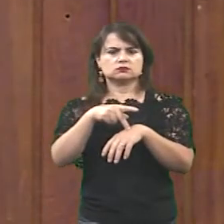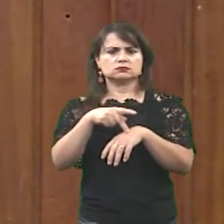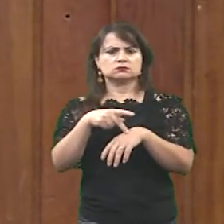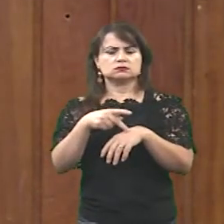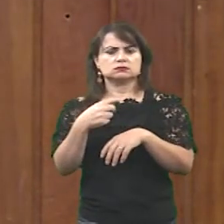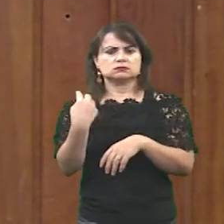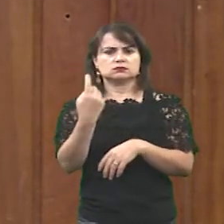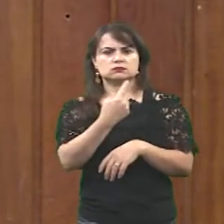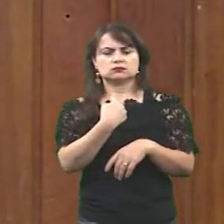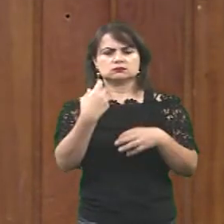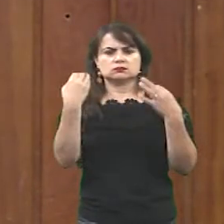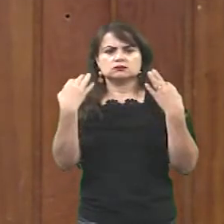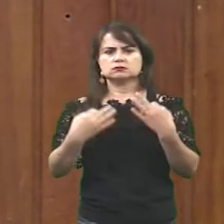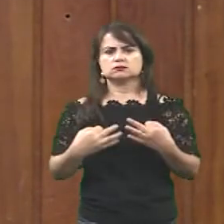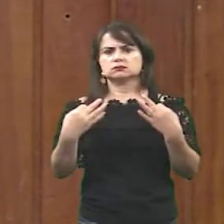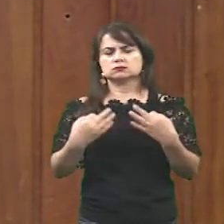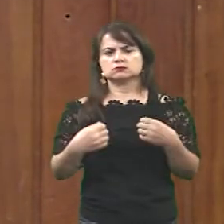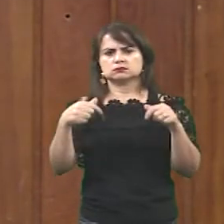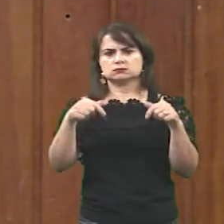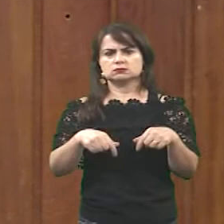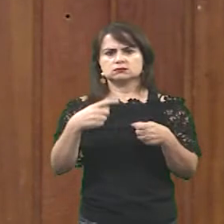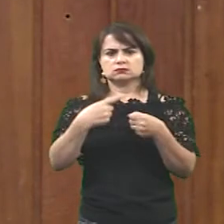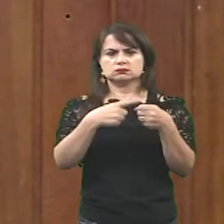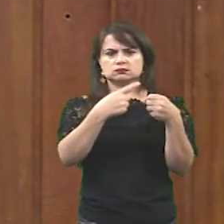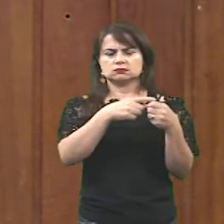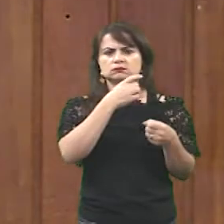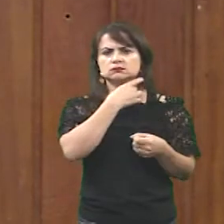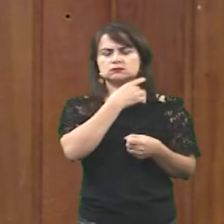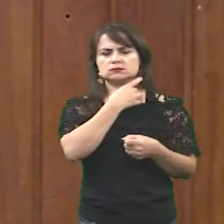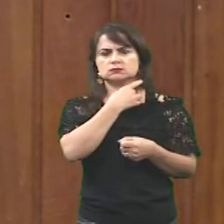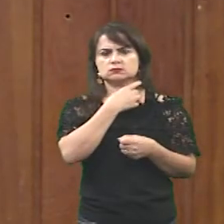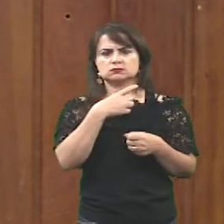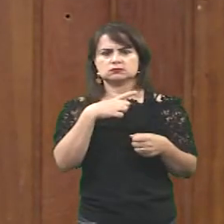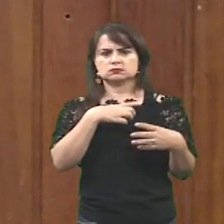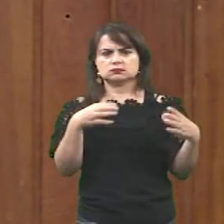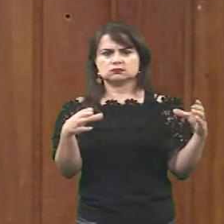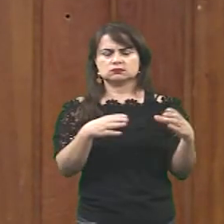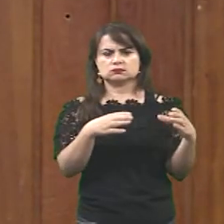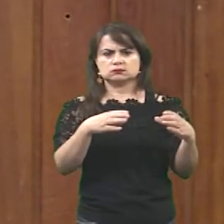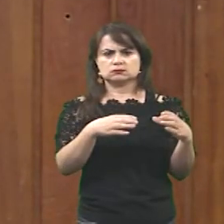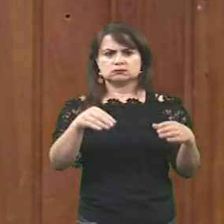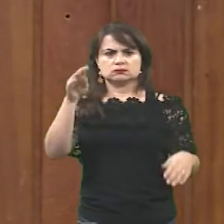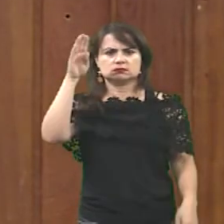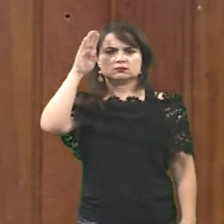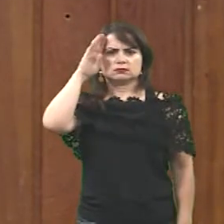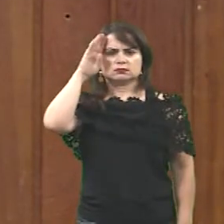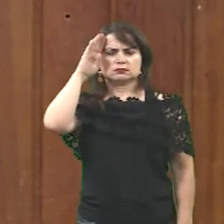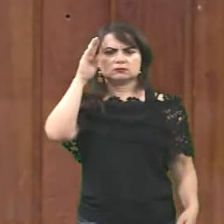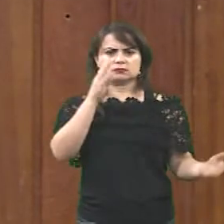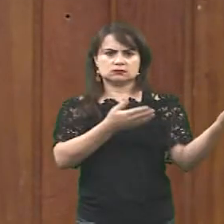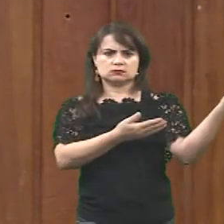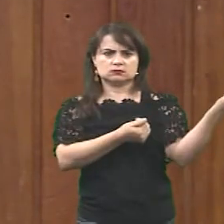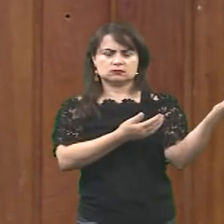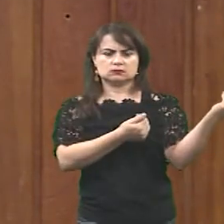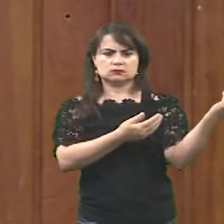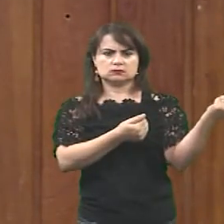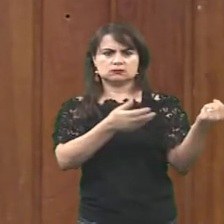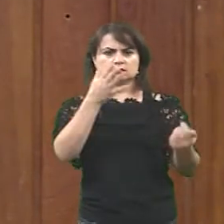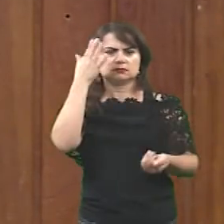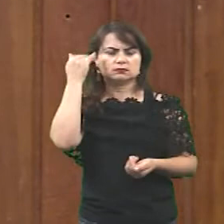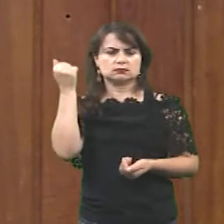que, em Marília, com essa nobre instituição que é o Tiro de Guerra, nós sabemos que os nossos jovens tem